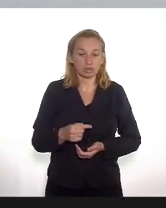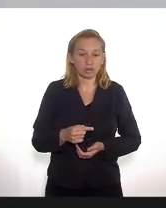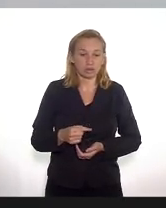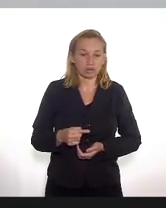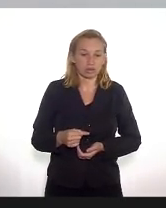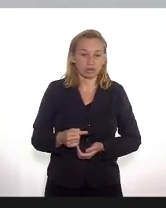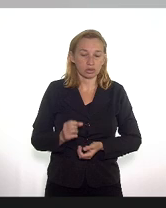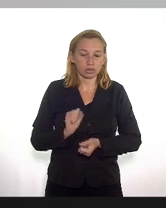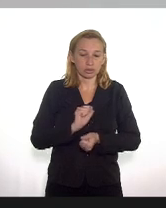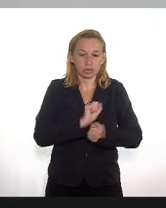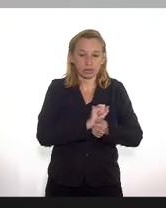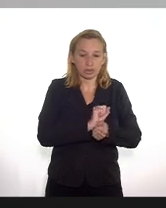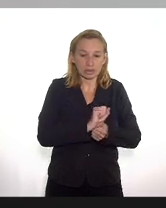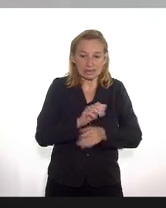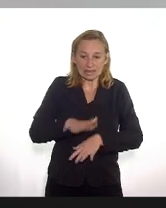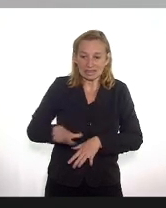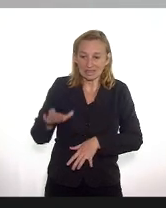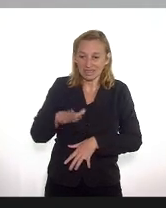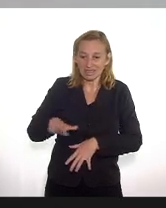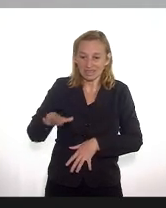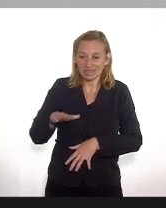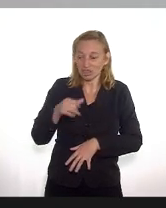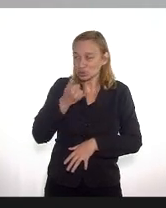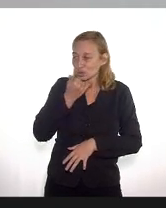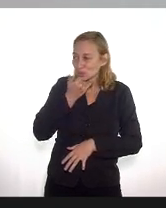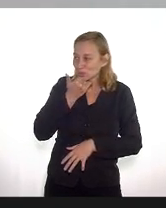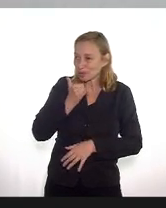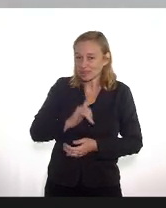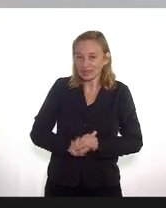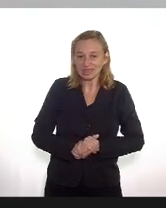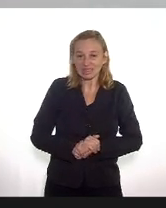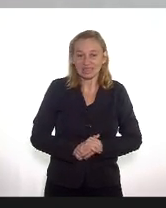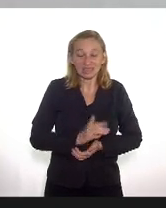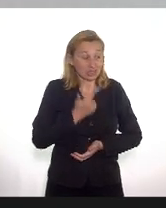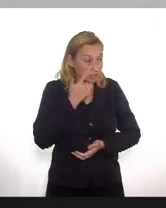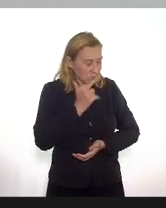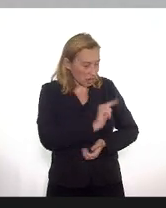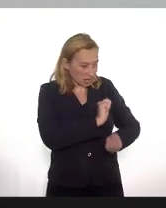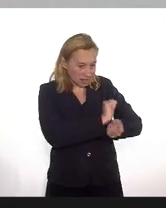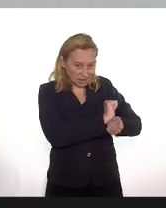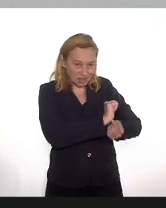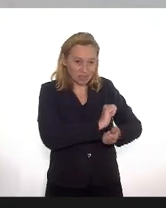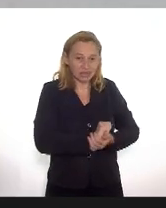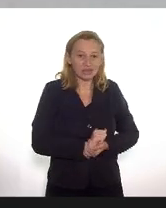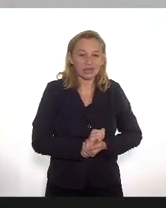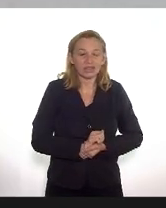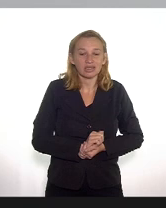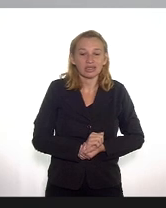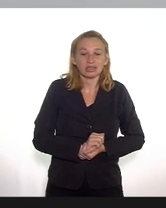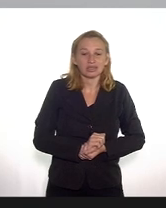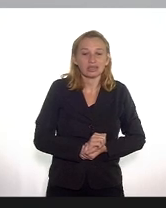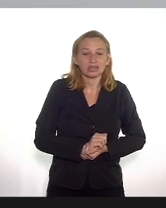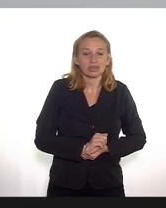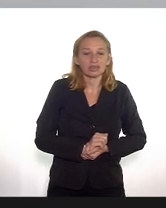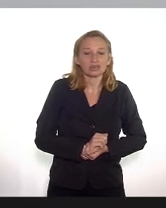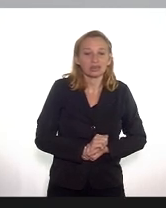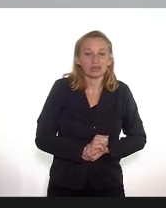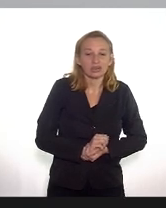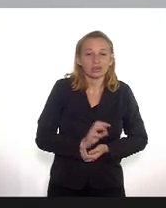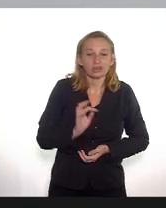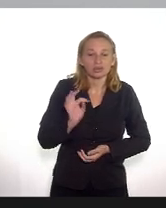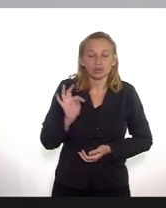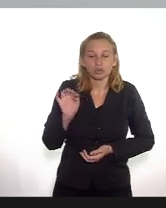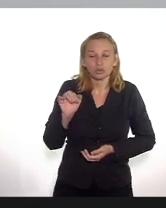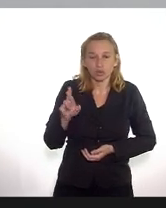um minutinho, filhinha. Desculpa, gente. Já eu vejo, filha. Que veda o uso do termo tutor,